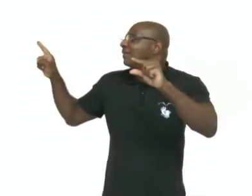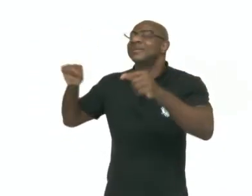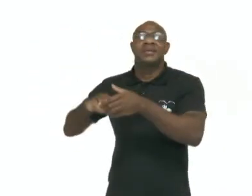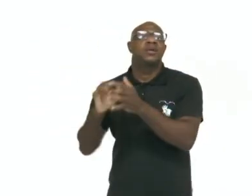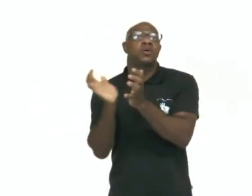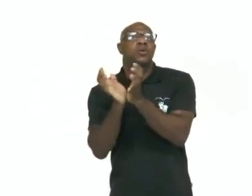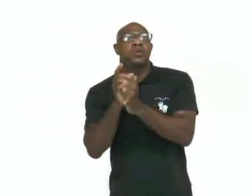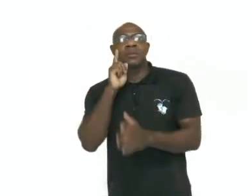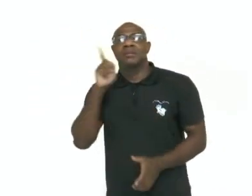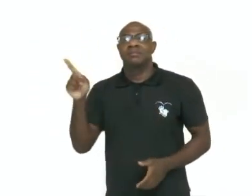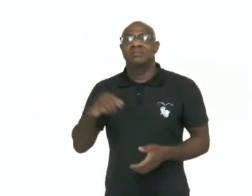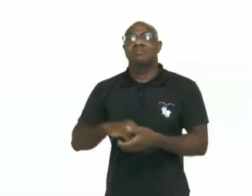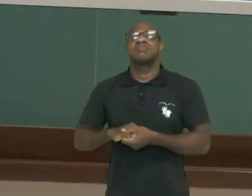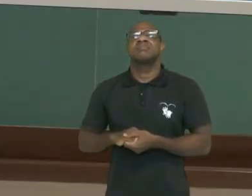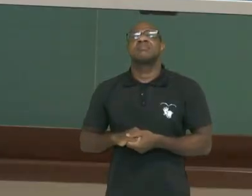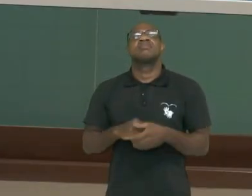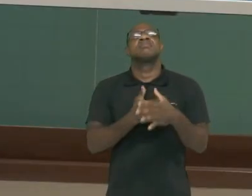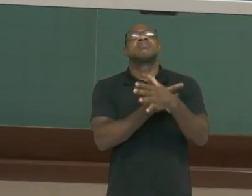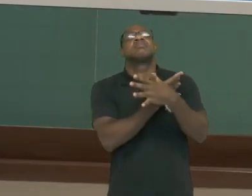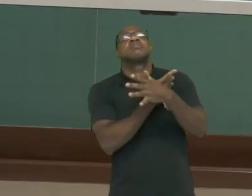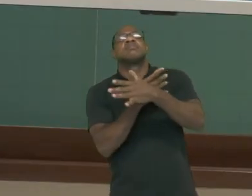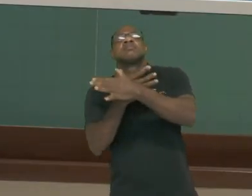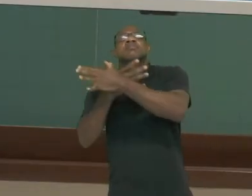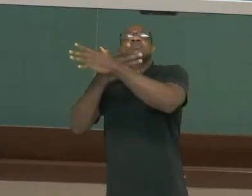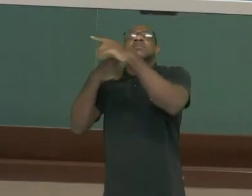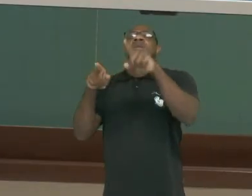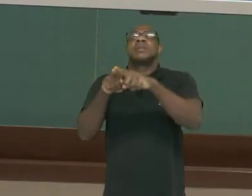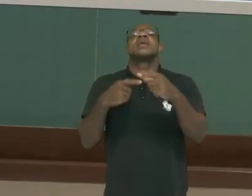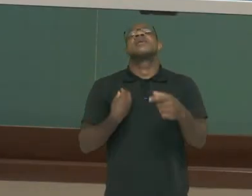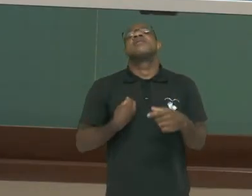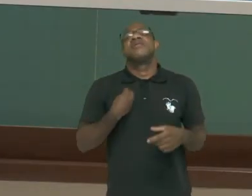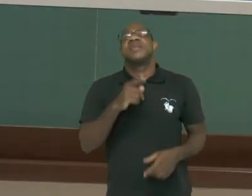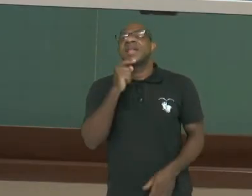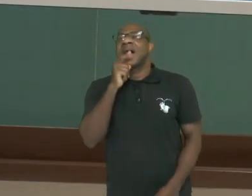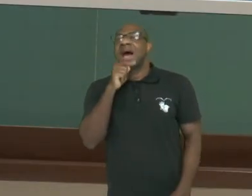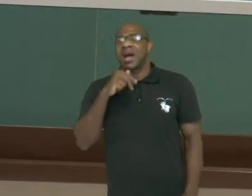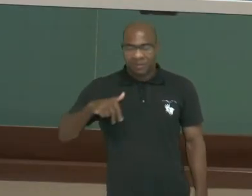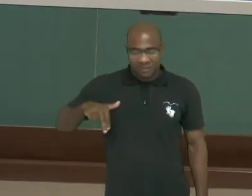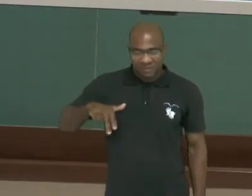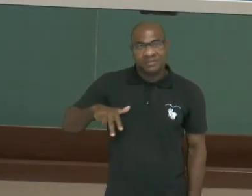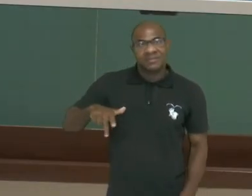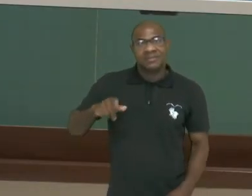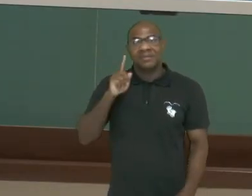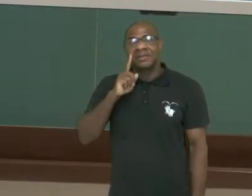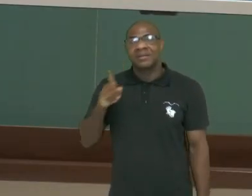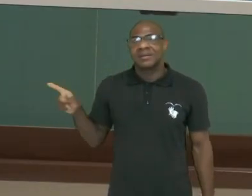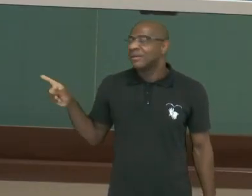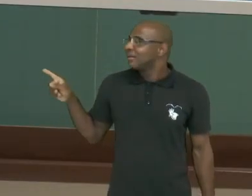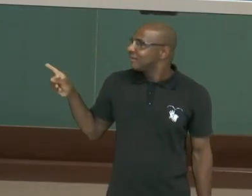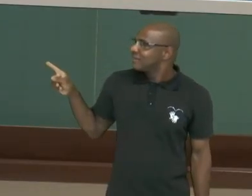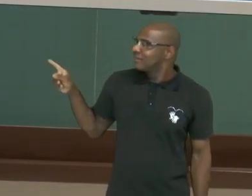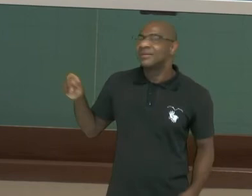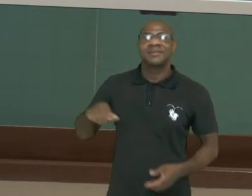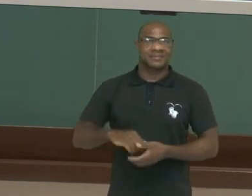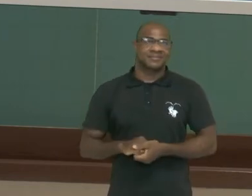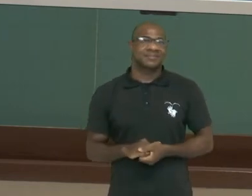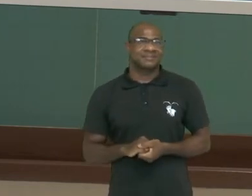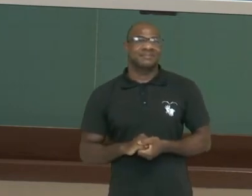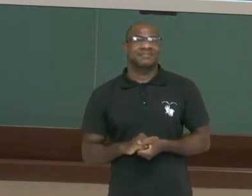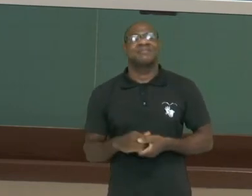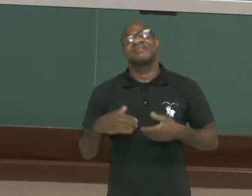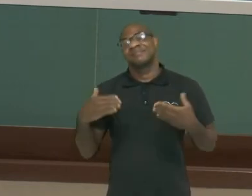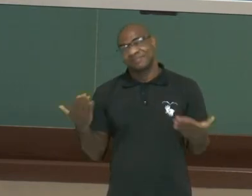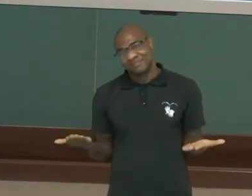às aves terrestres quanto às aves aquáticas. Estamos falando da ciconiformes, essa outra ordem,